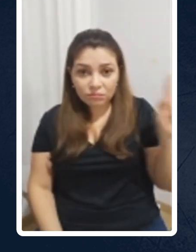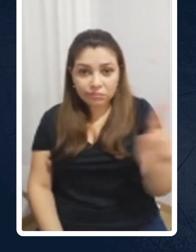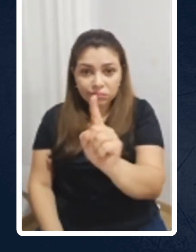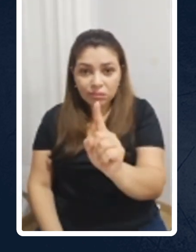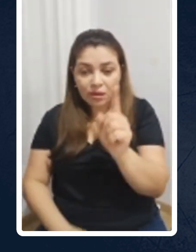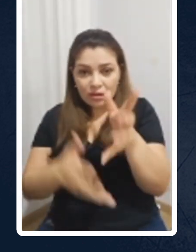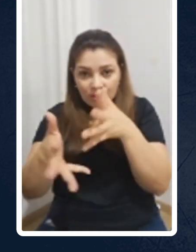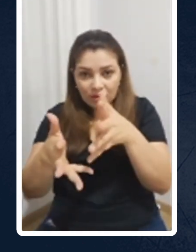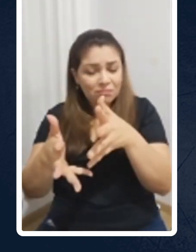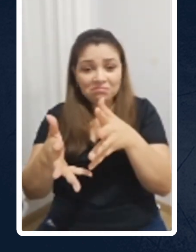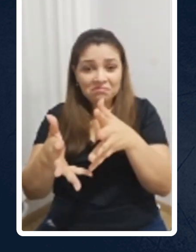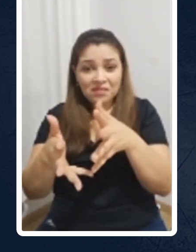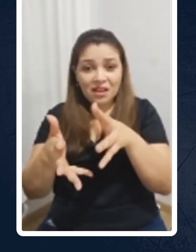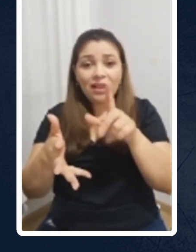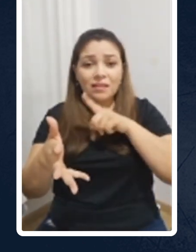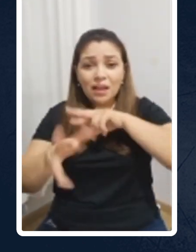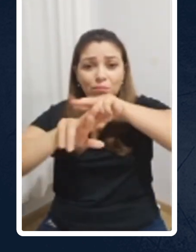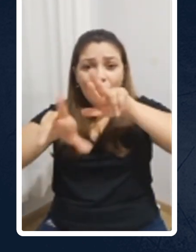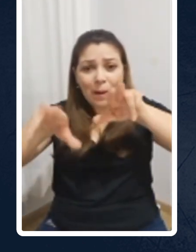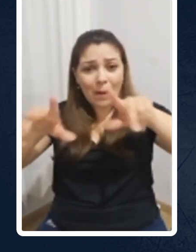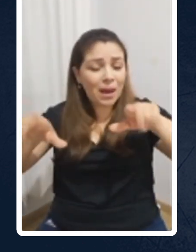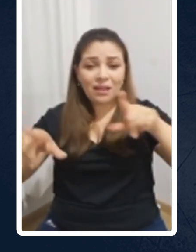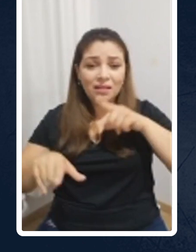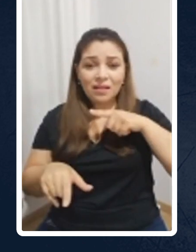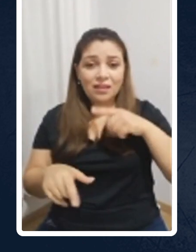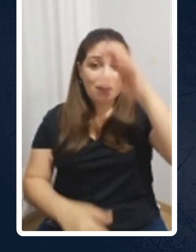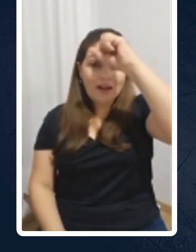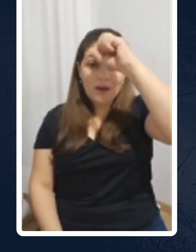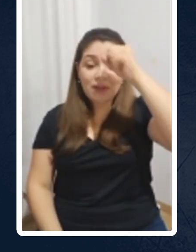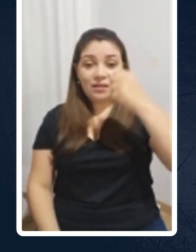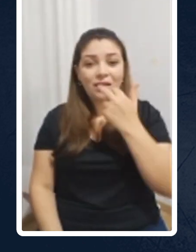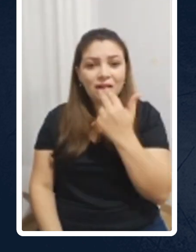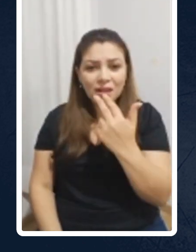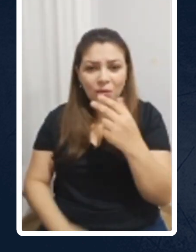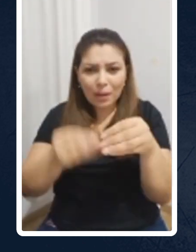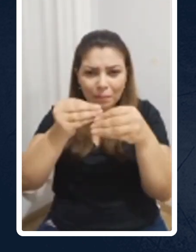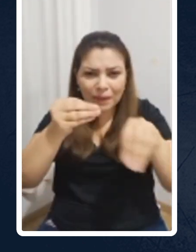Né? Então, o fato de aprender uma língua pode prejudicar alguém? Não.